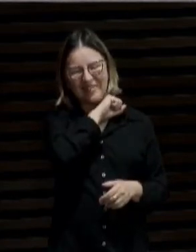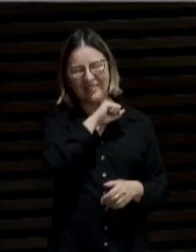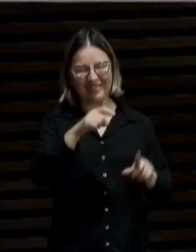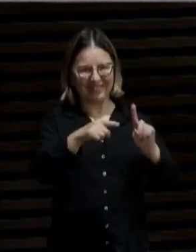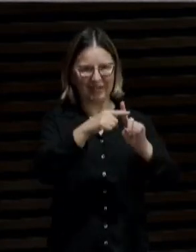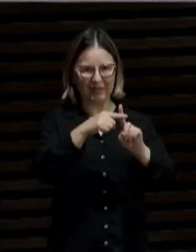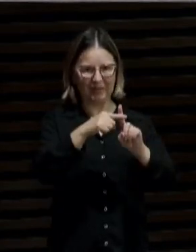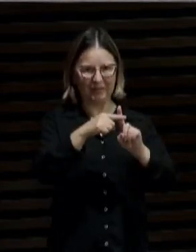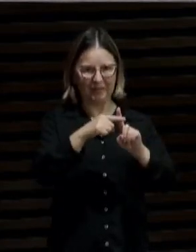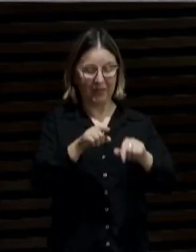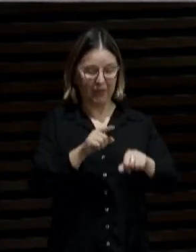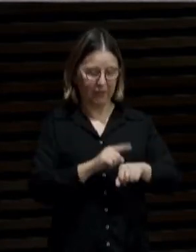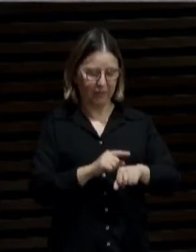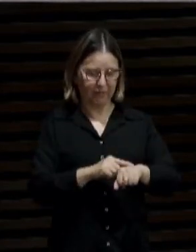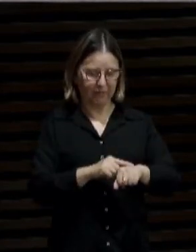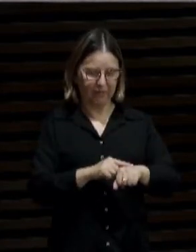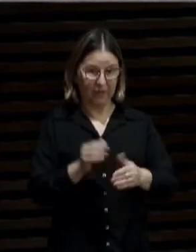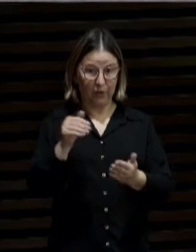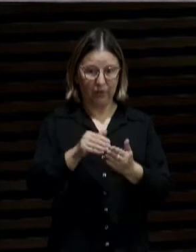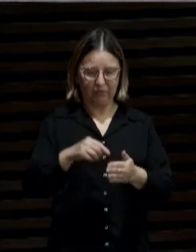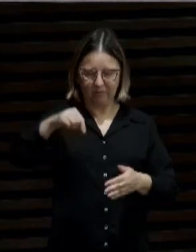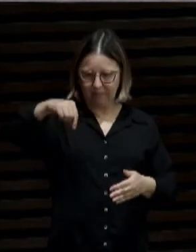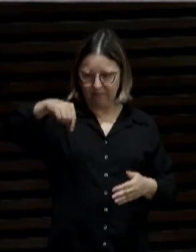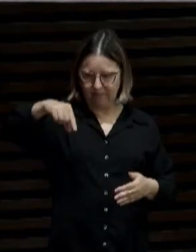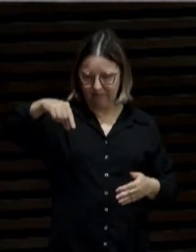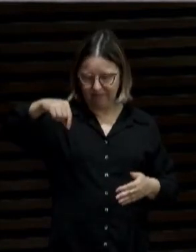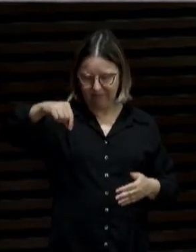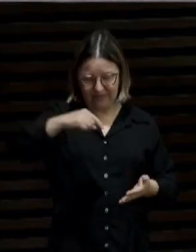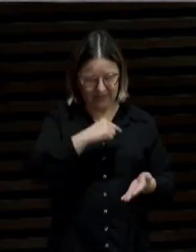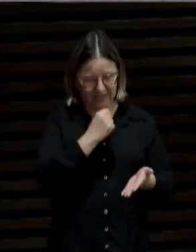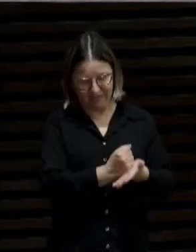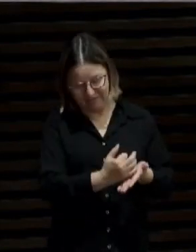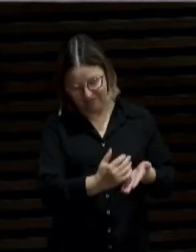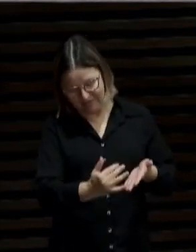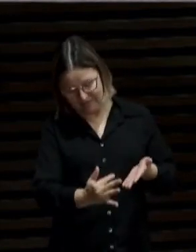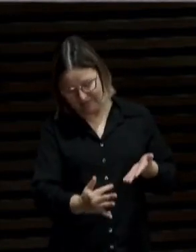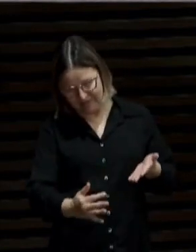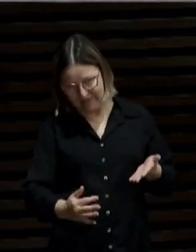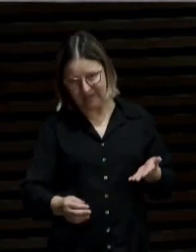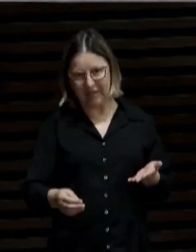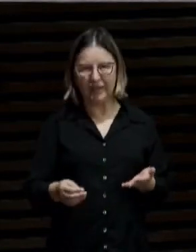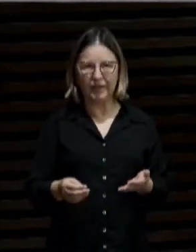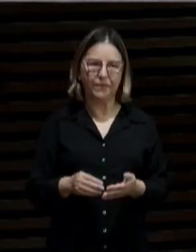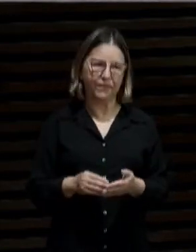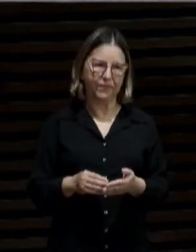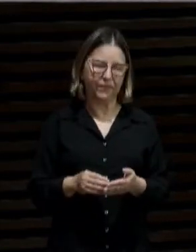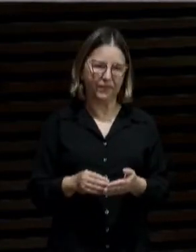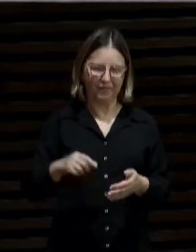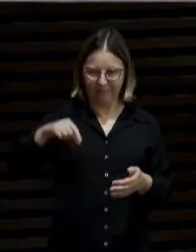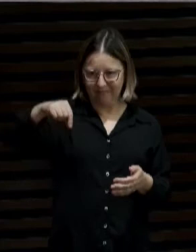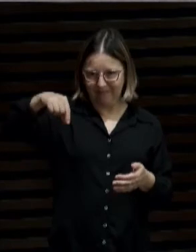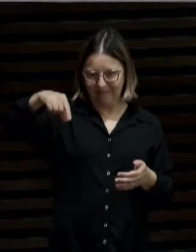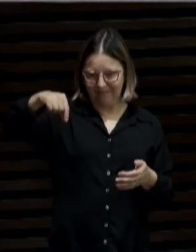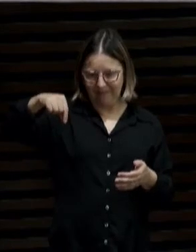sangue do Cristo, do Filho de Deus, foi derramada, a última gota da ira santa, justa e